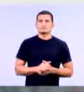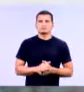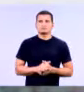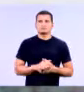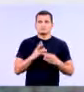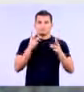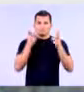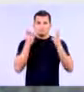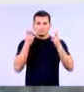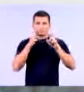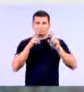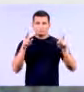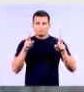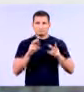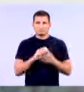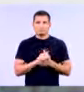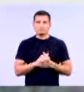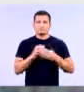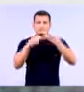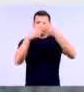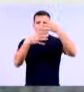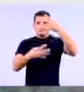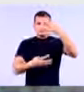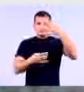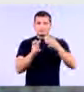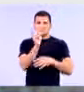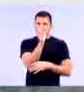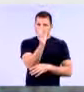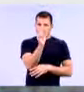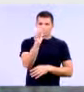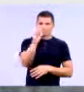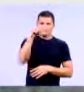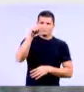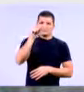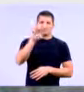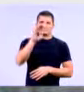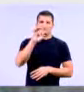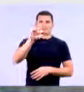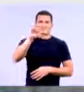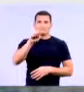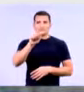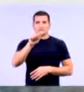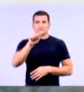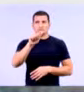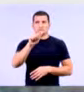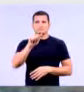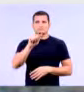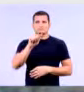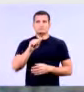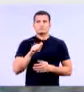Percebam a diferença. Vai aparecer a palavra Anabela que esteja aí, qualquer